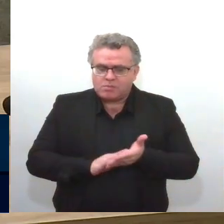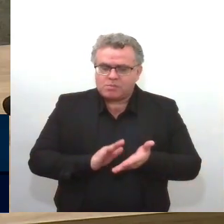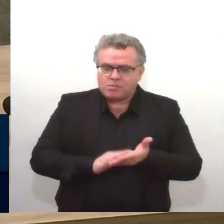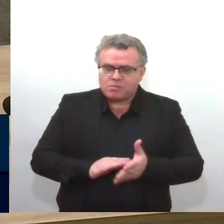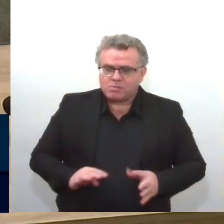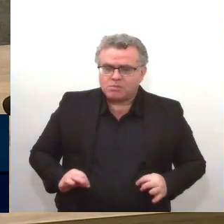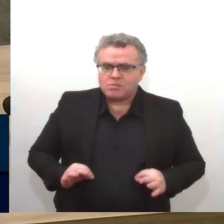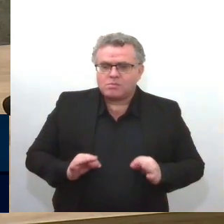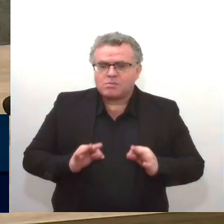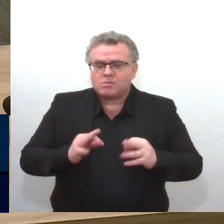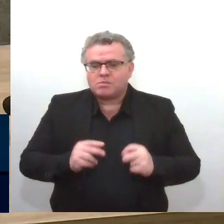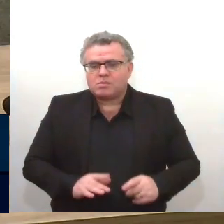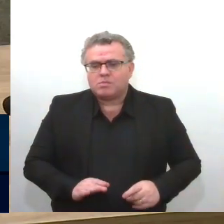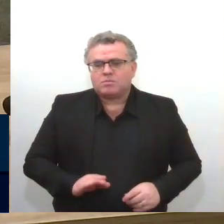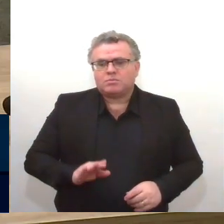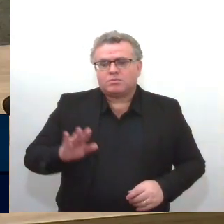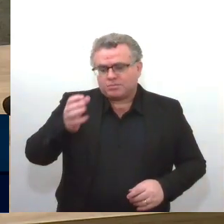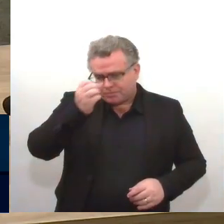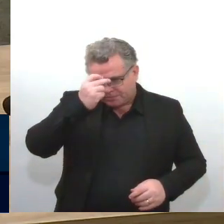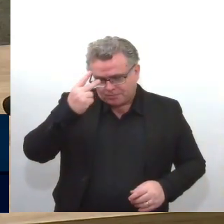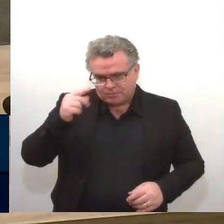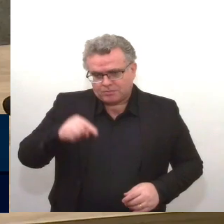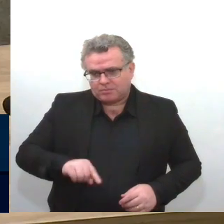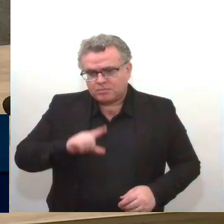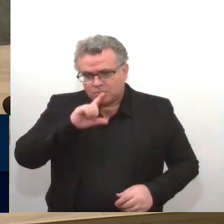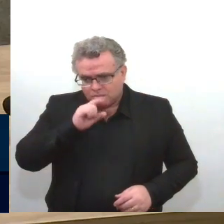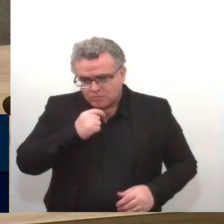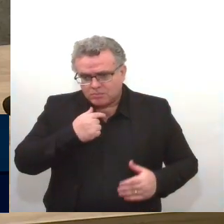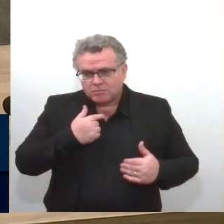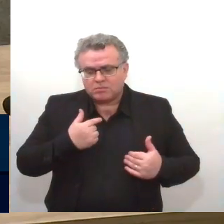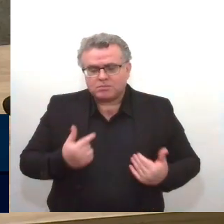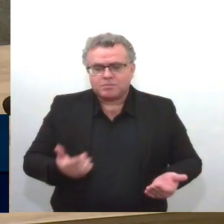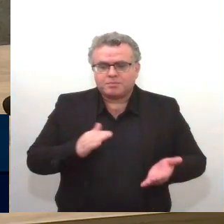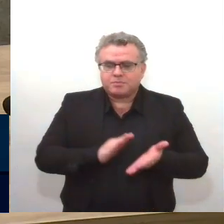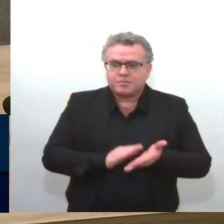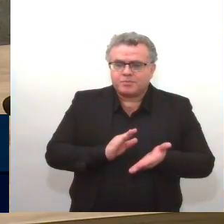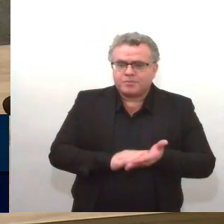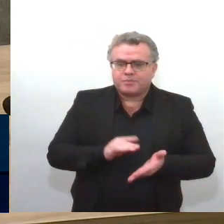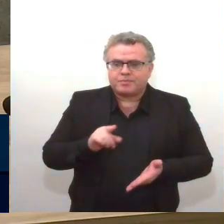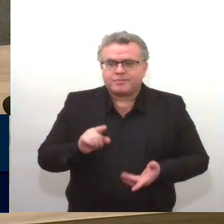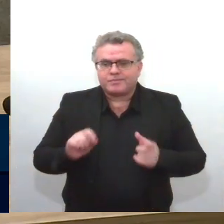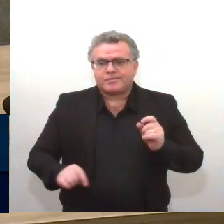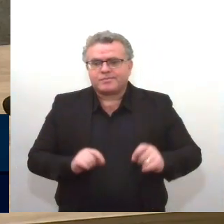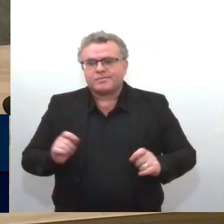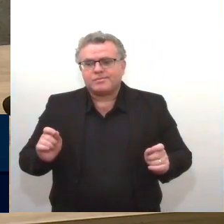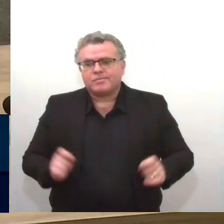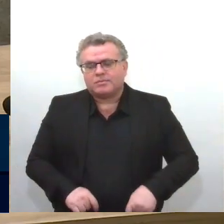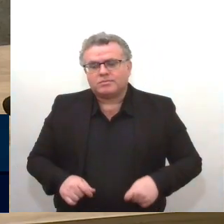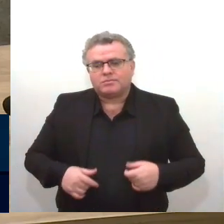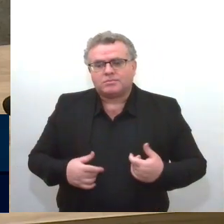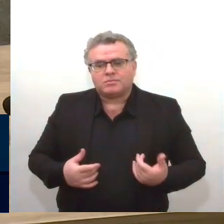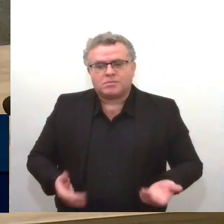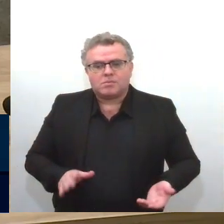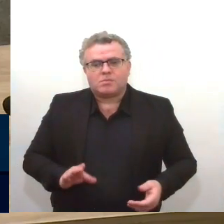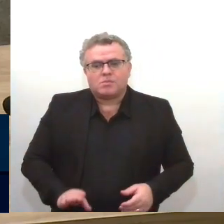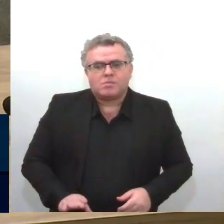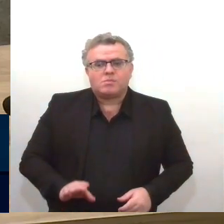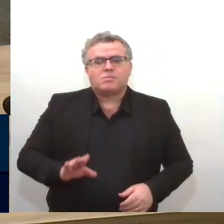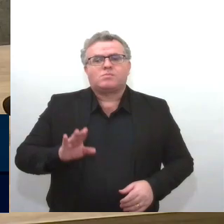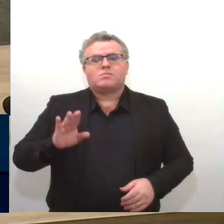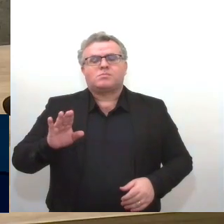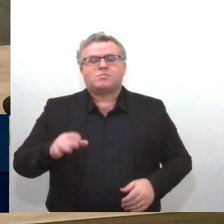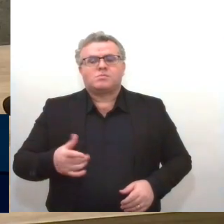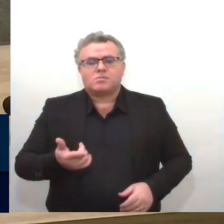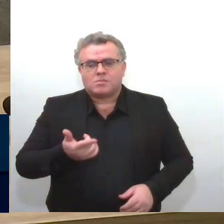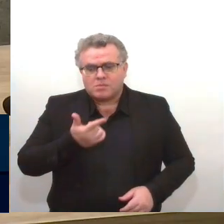grande Aracaju parabenizar a a a candidata Emília Correia pela vitória aí no